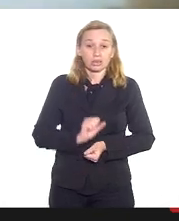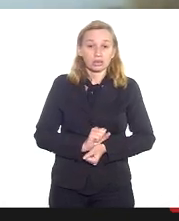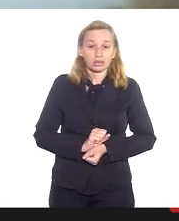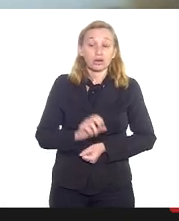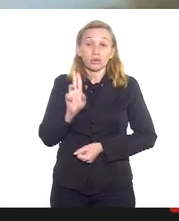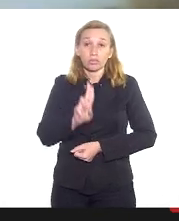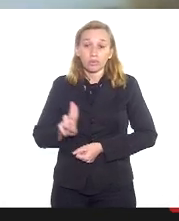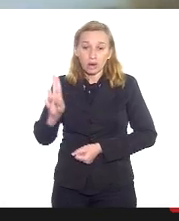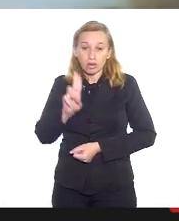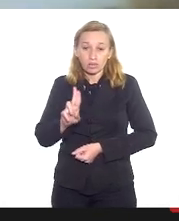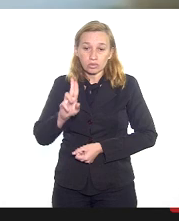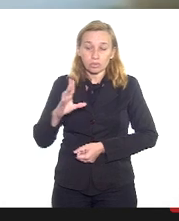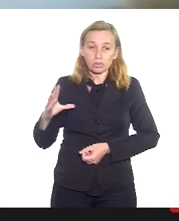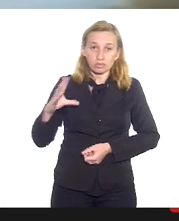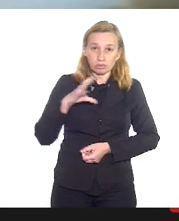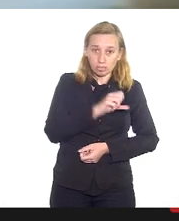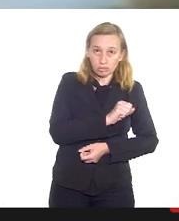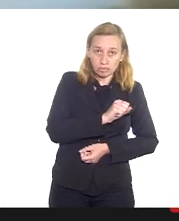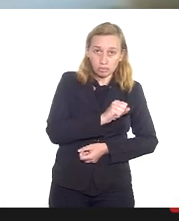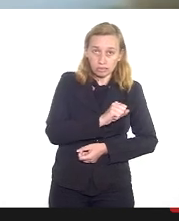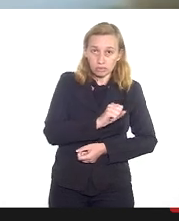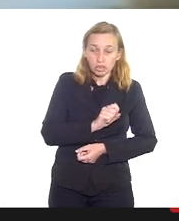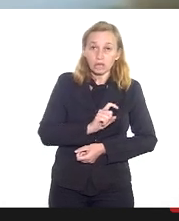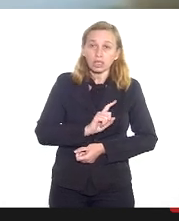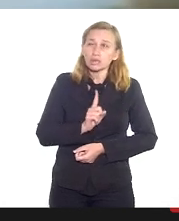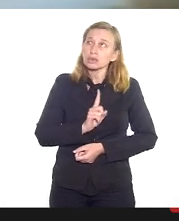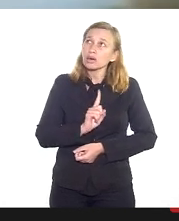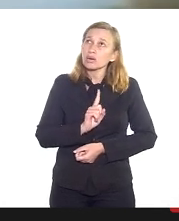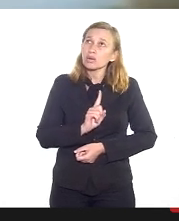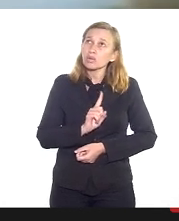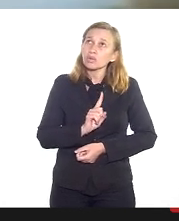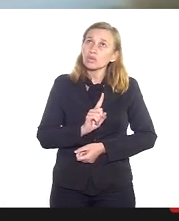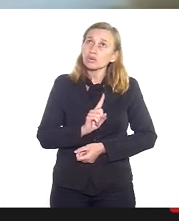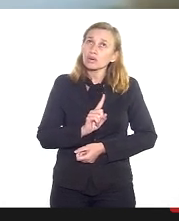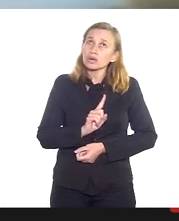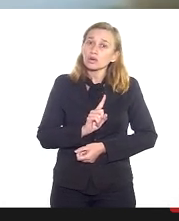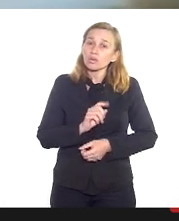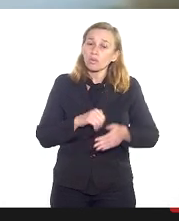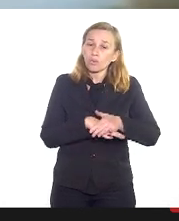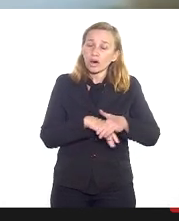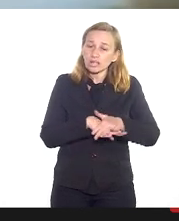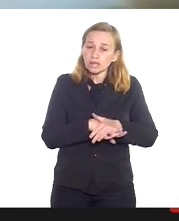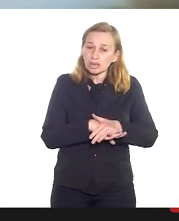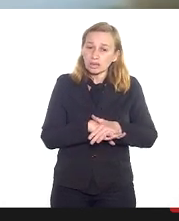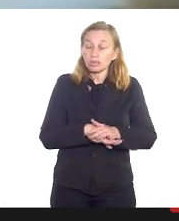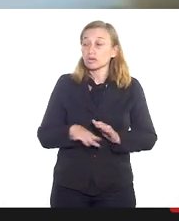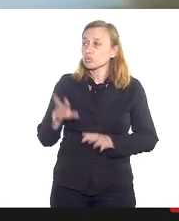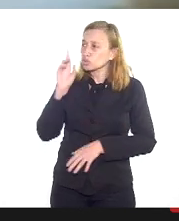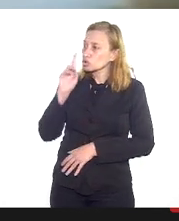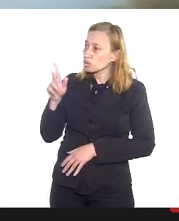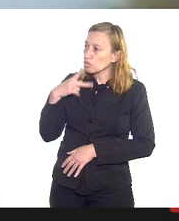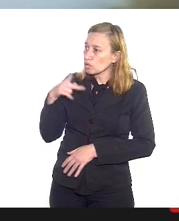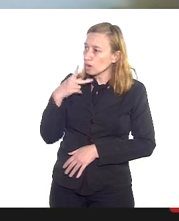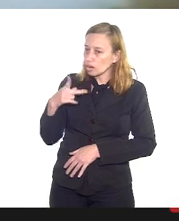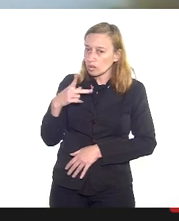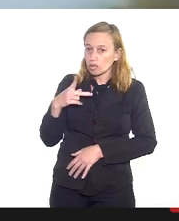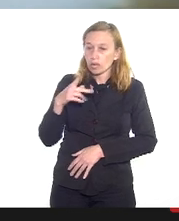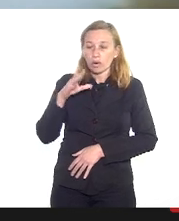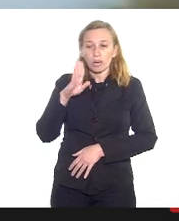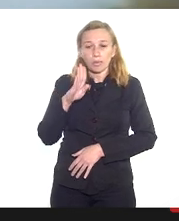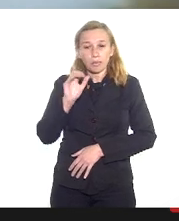uso imediato e não para estocagem. O senhor falou em barril de